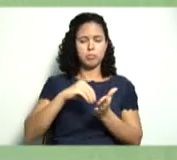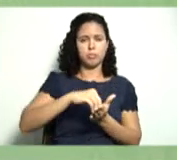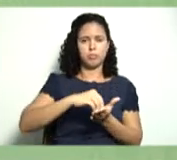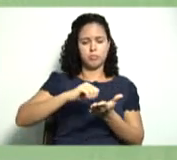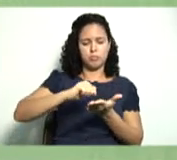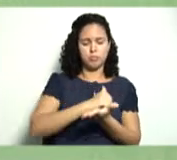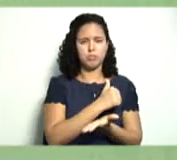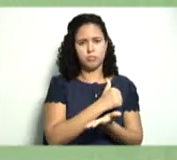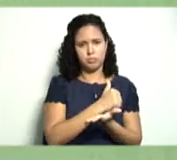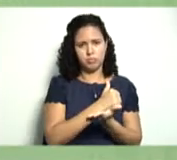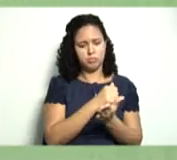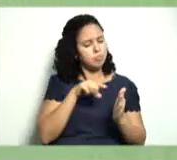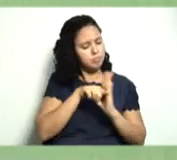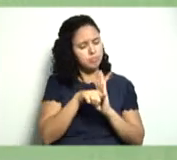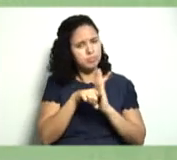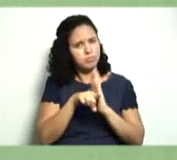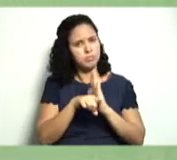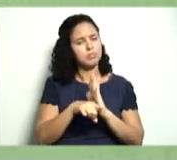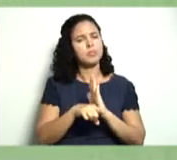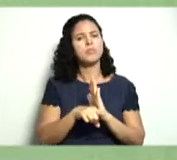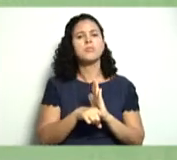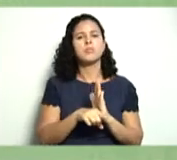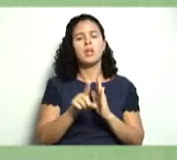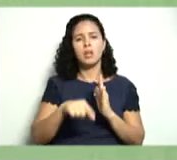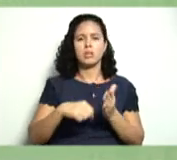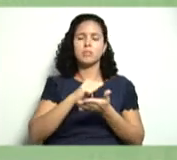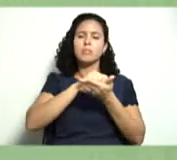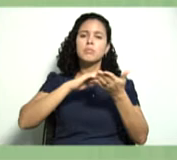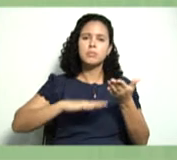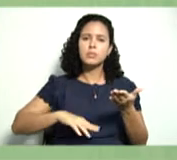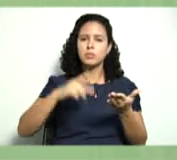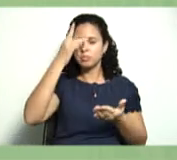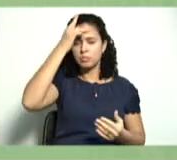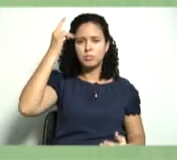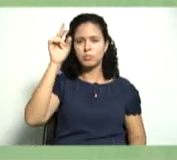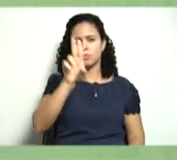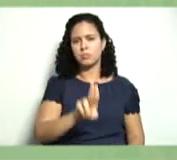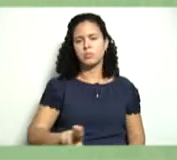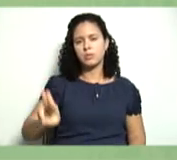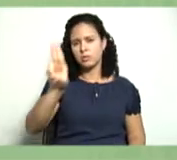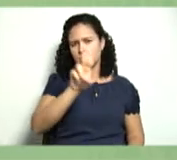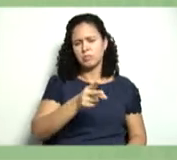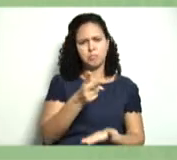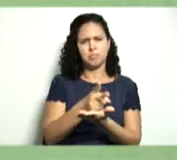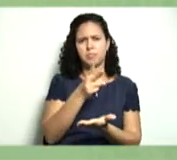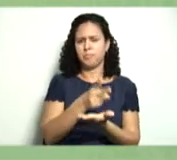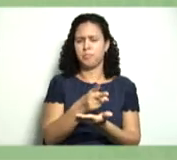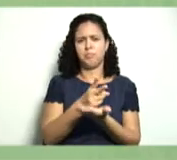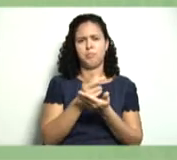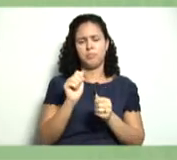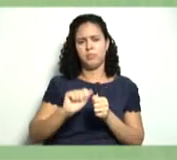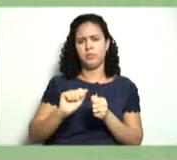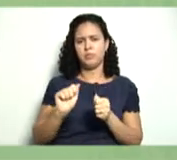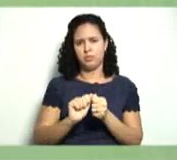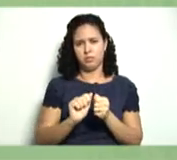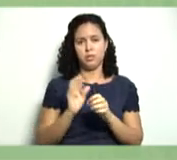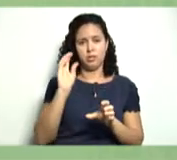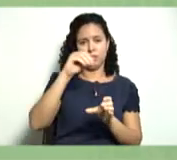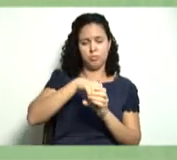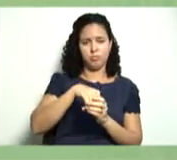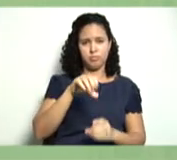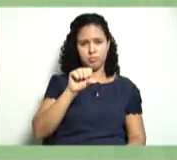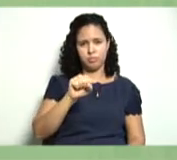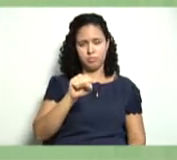consultar que são atividades que o usuário faz frequentemente em um sgbd